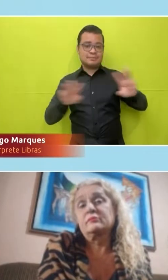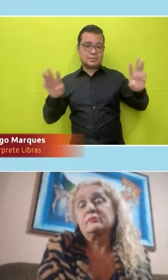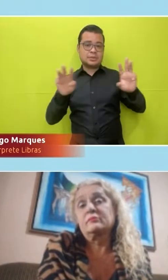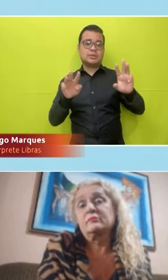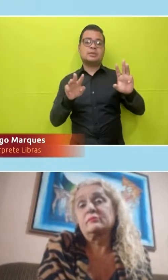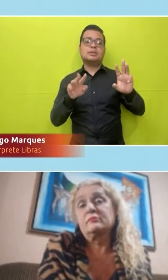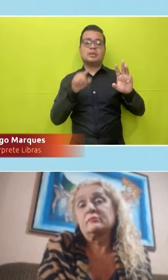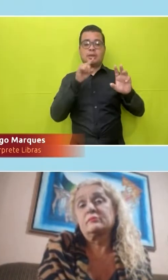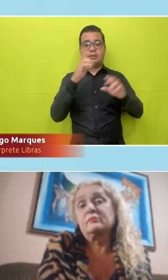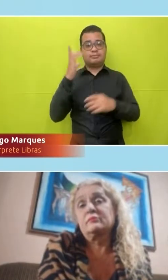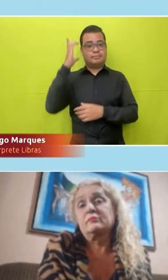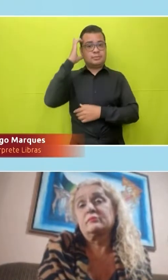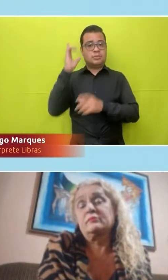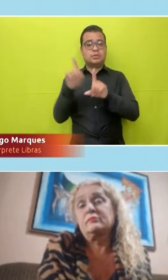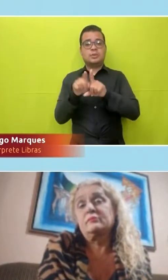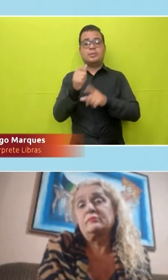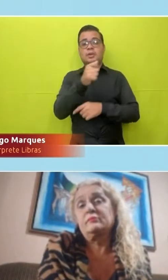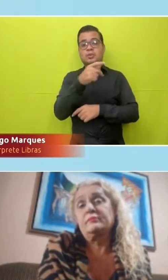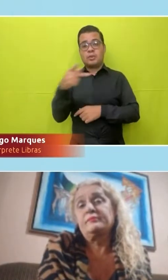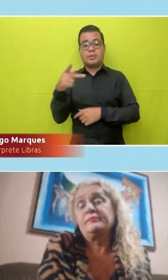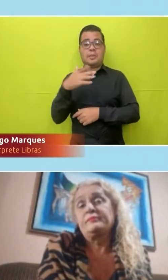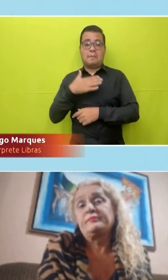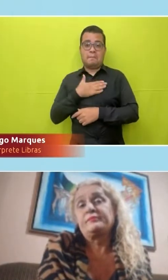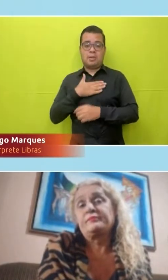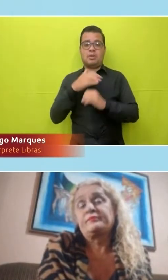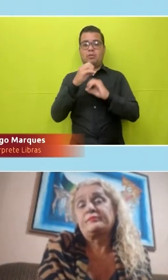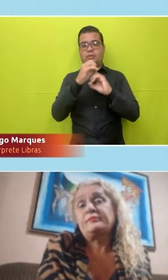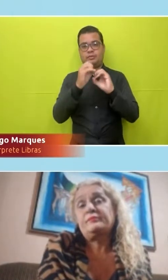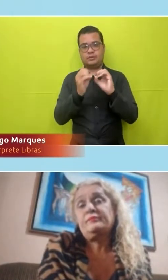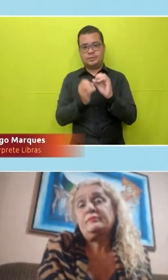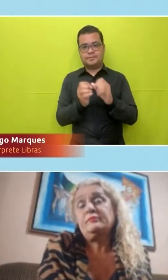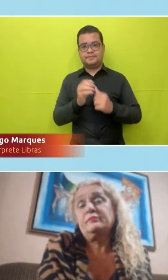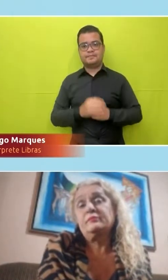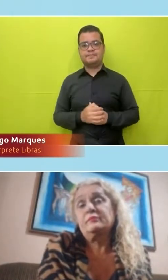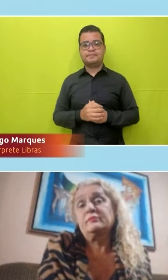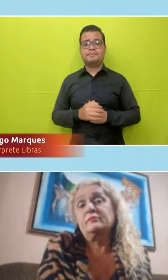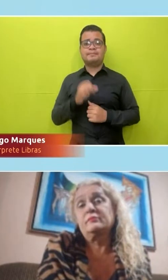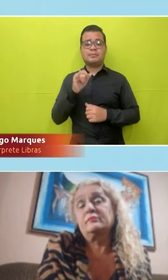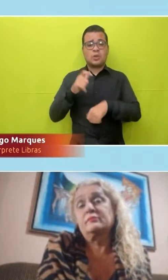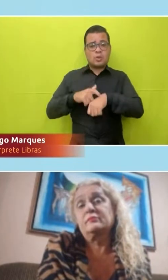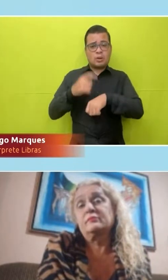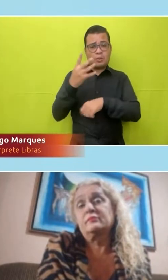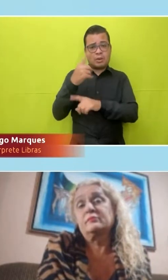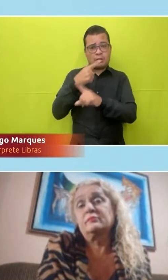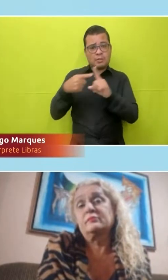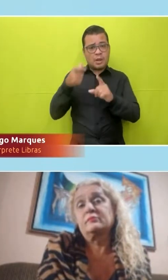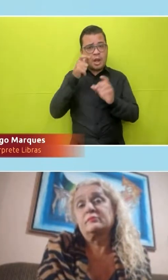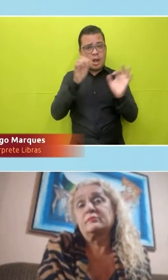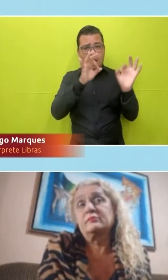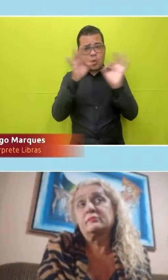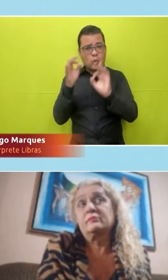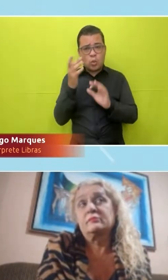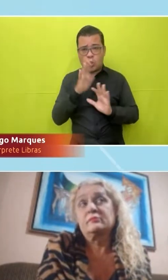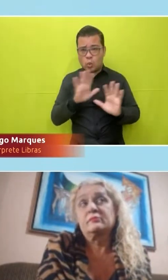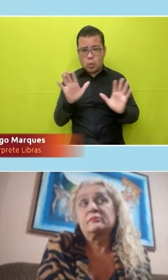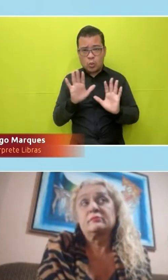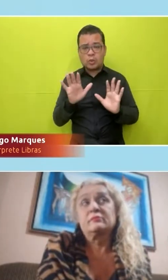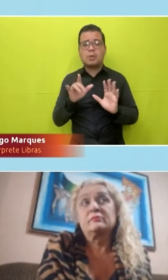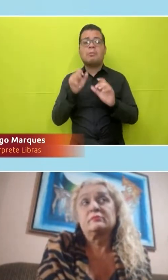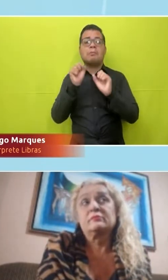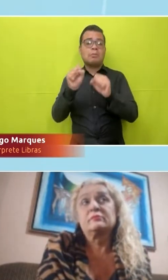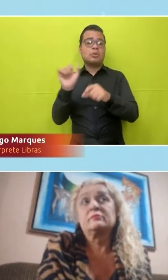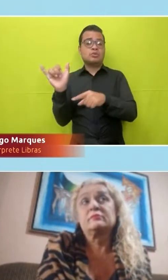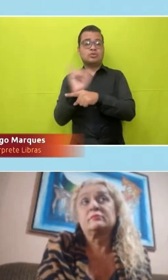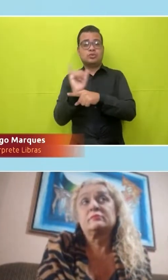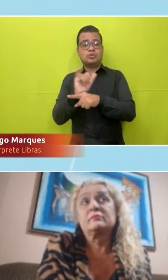Minha UFG. Se você não consegue acompanhar o programa às 4h30 da tarde, dá para assistir lá no canal do